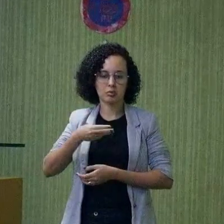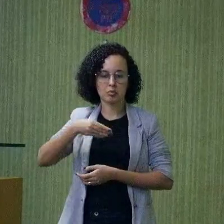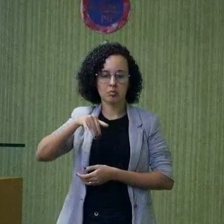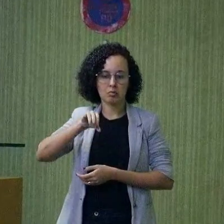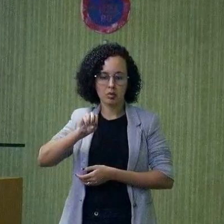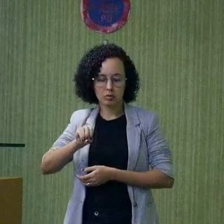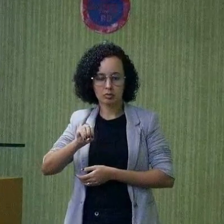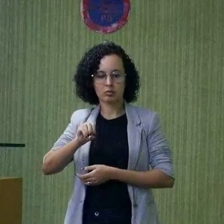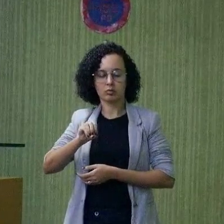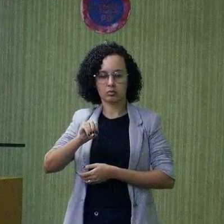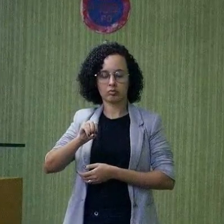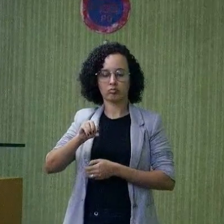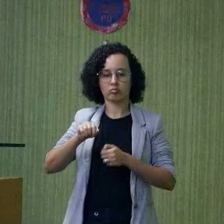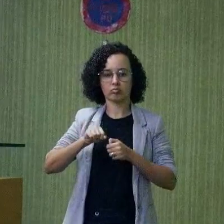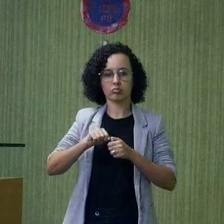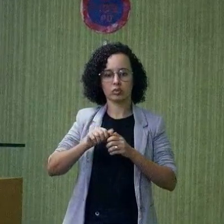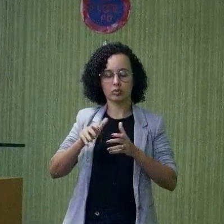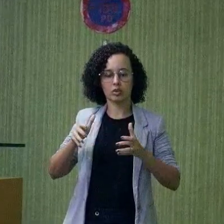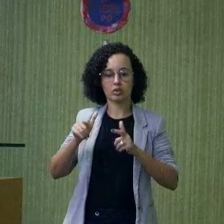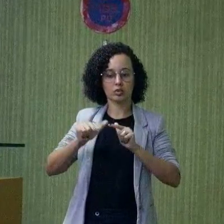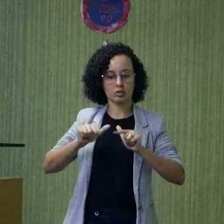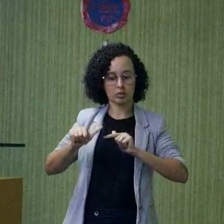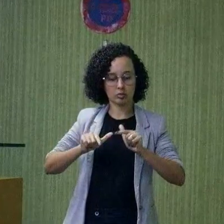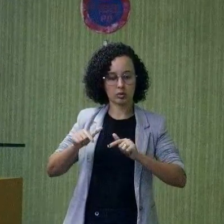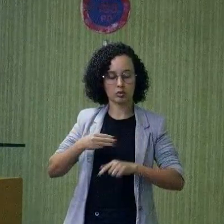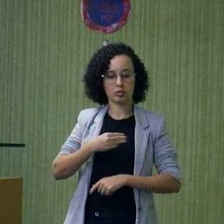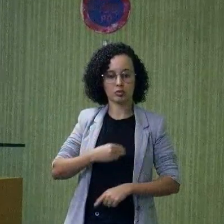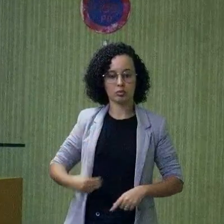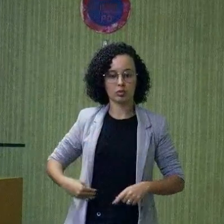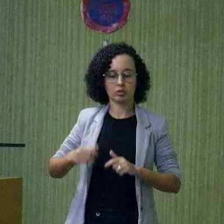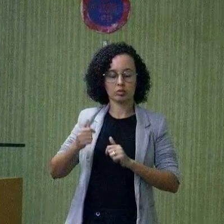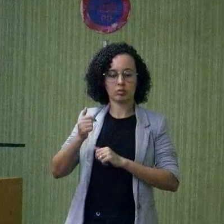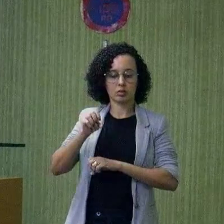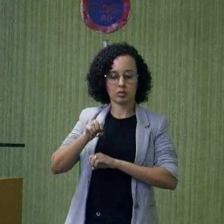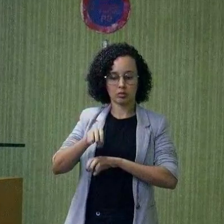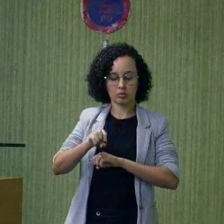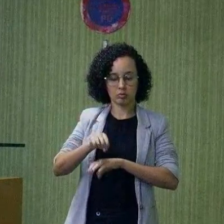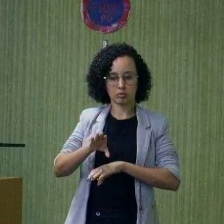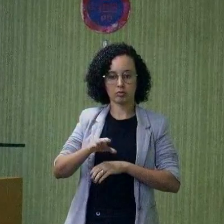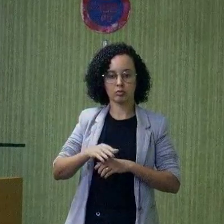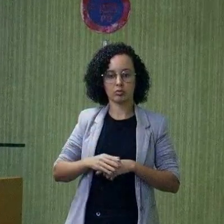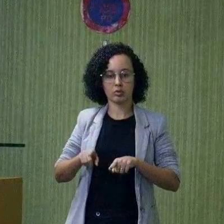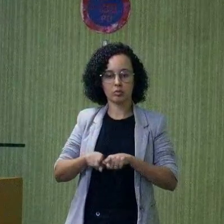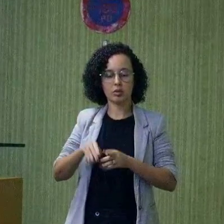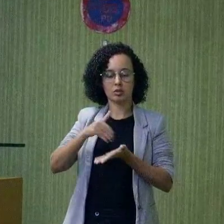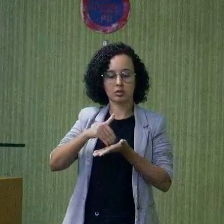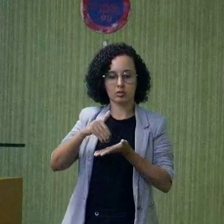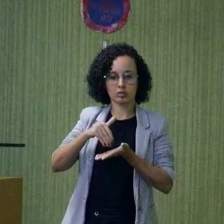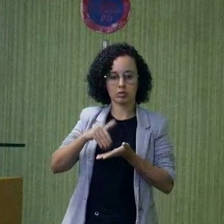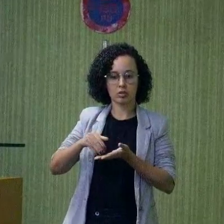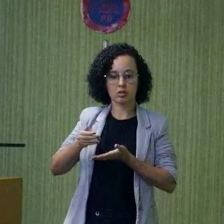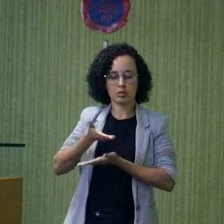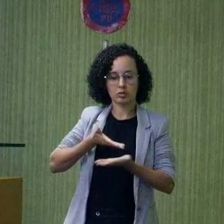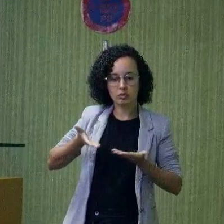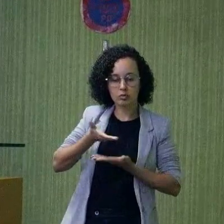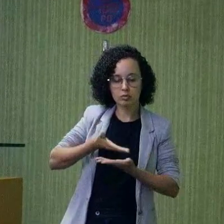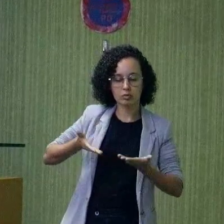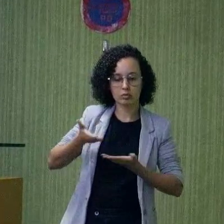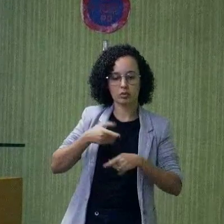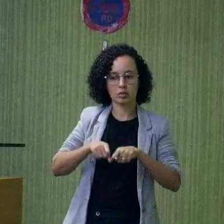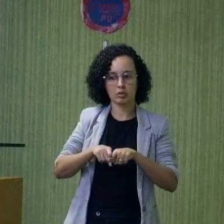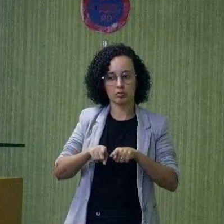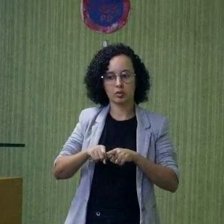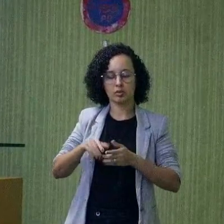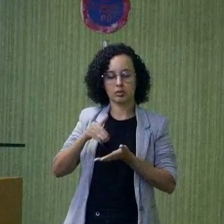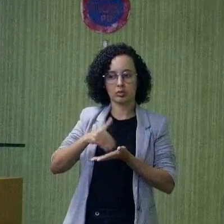feito um intenso trabalho aqui no Ministério da Educação tanto aqui na Secretaria de articulação quanto na secretaria executiva no